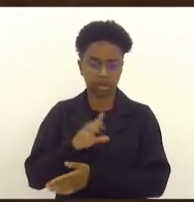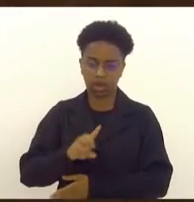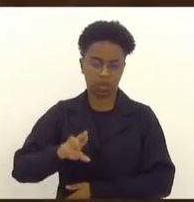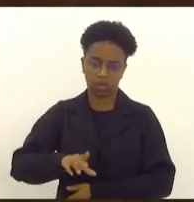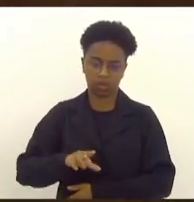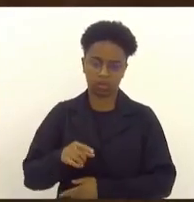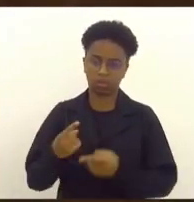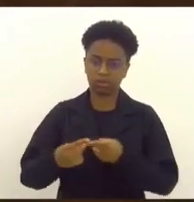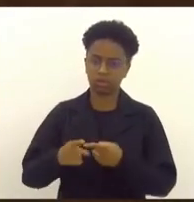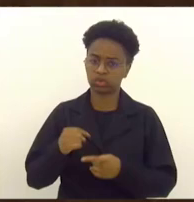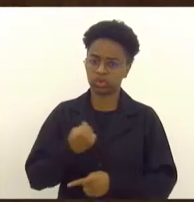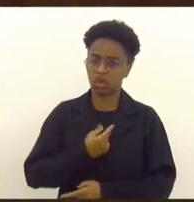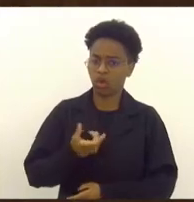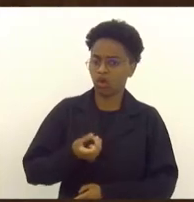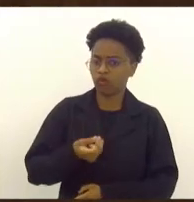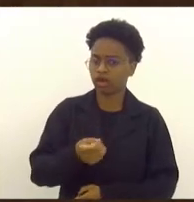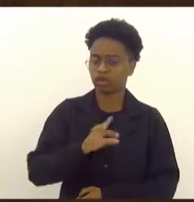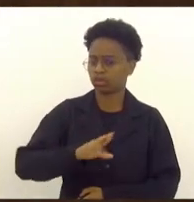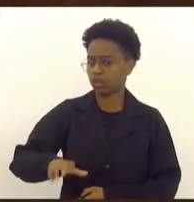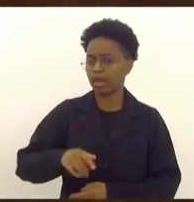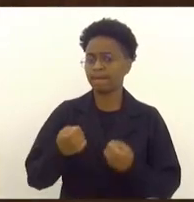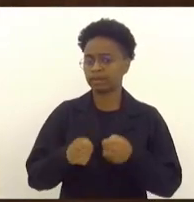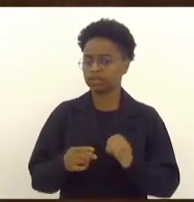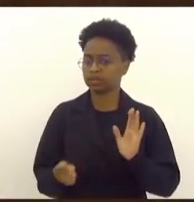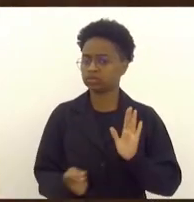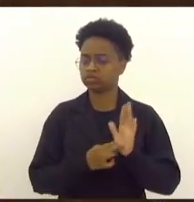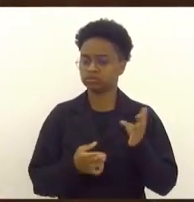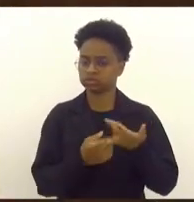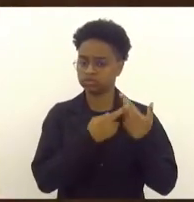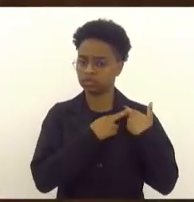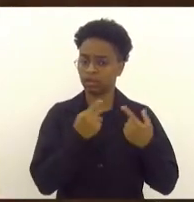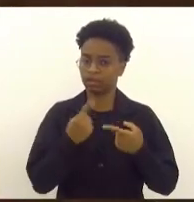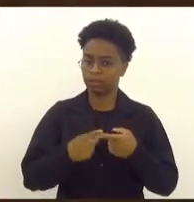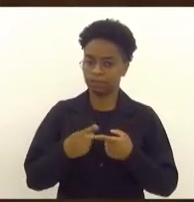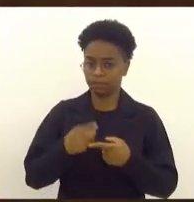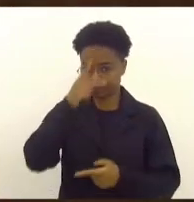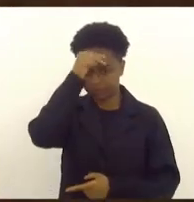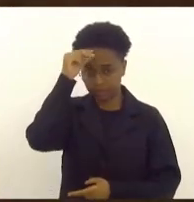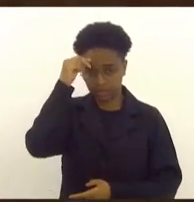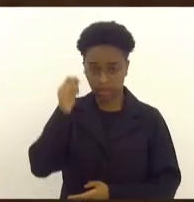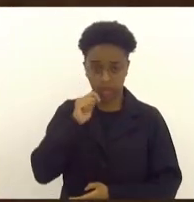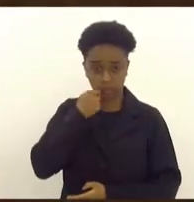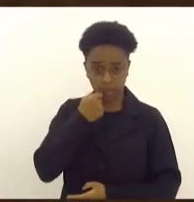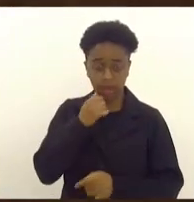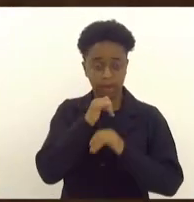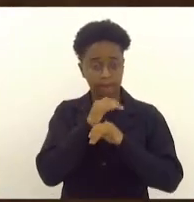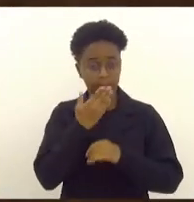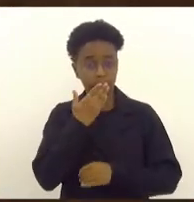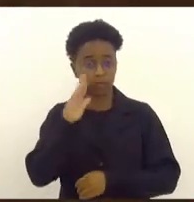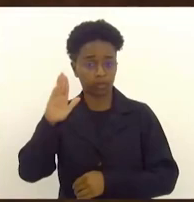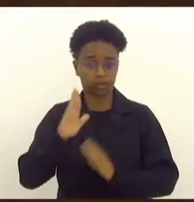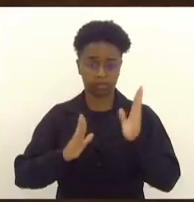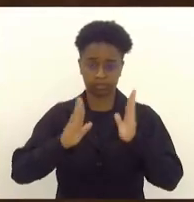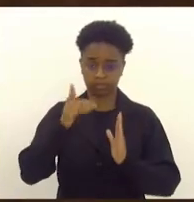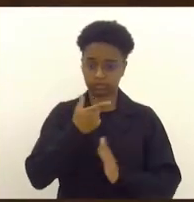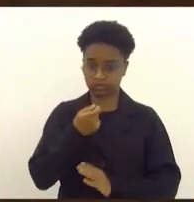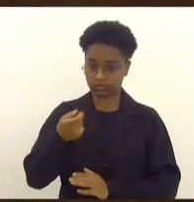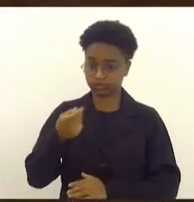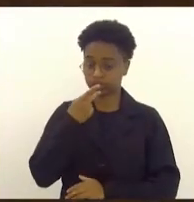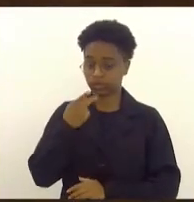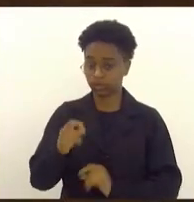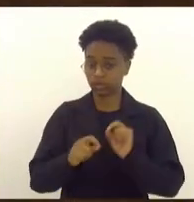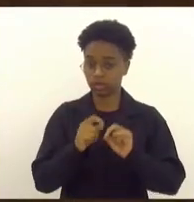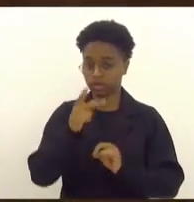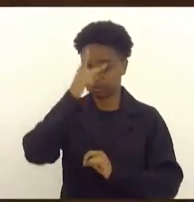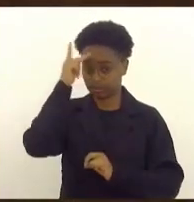covarde tem que assumir a responsabilidade da promessa que o prefeito Eduardo Paes foi na campanha de 2020 de dizer que o